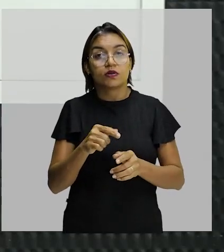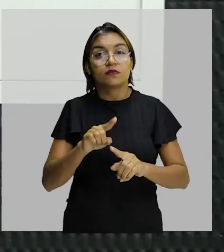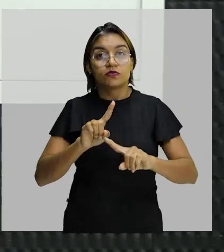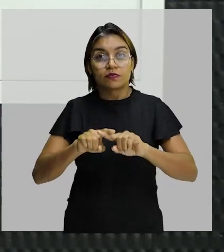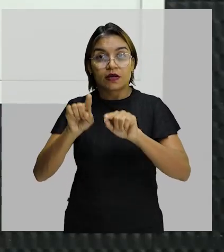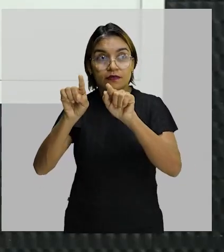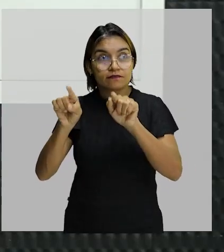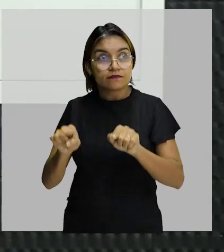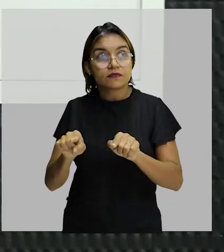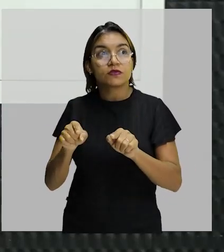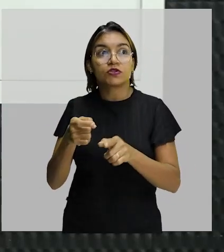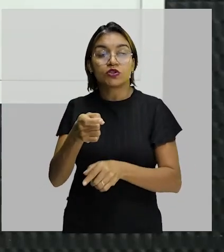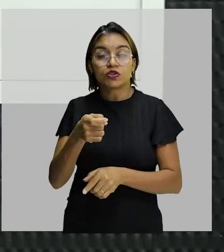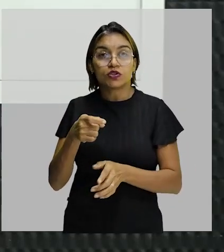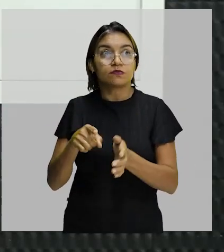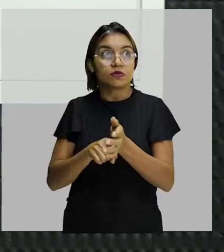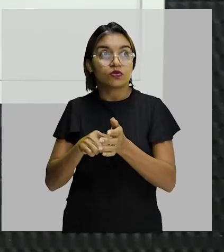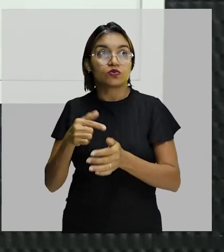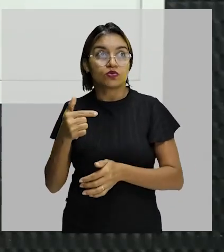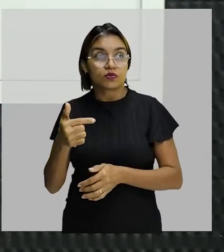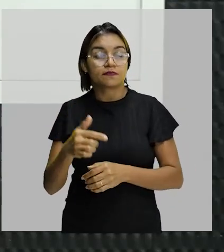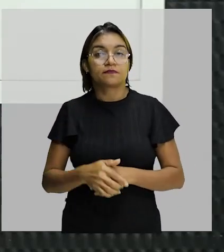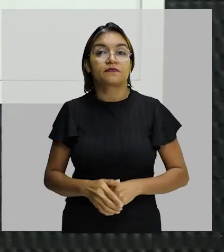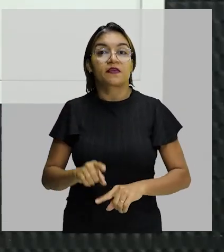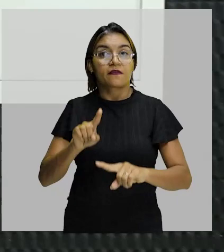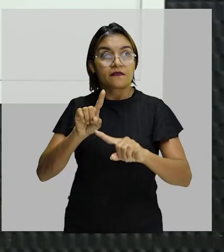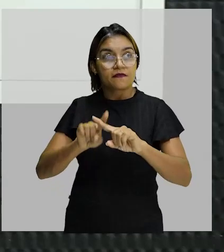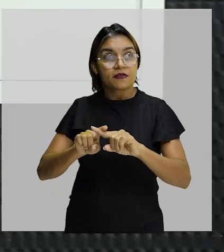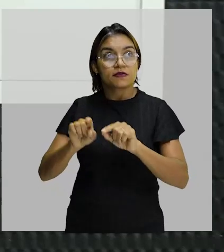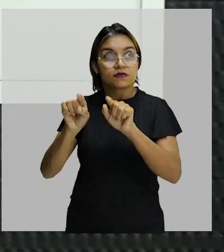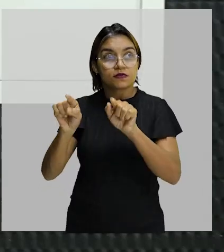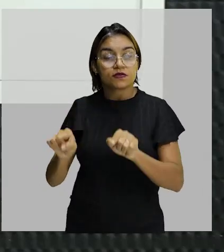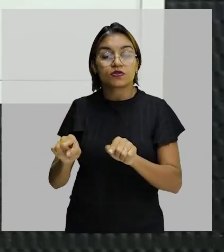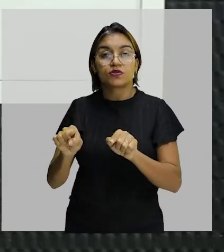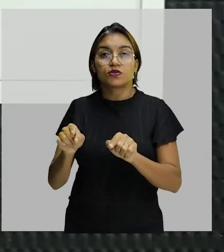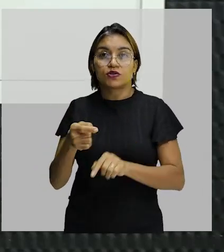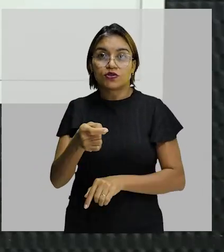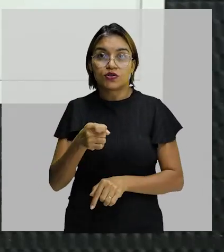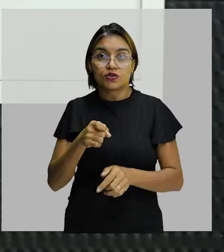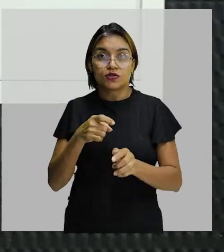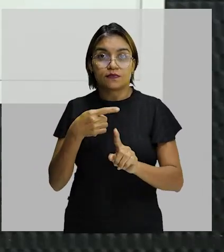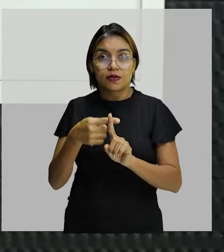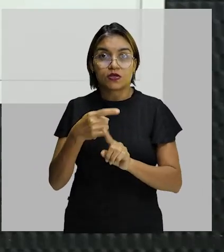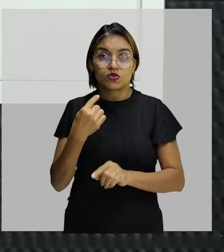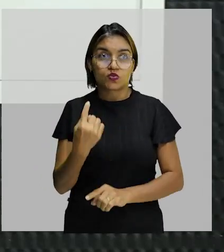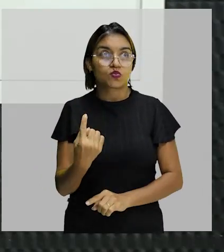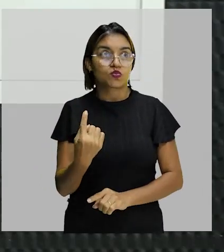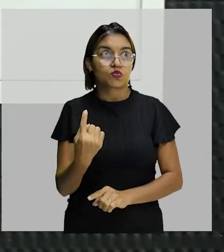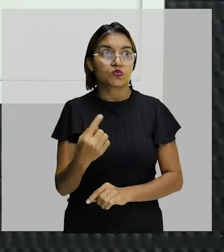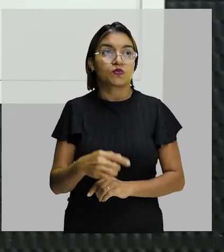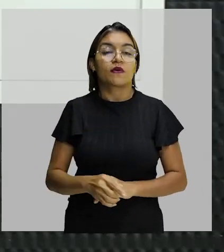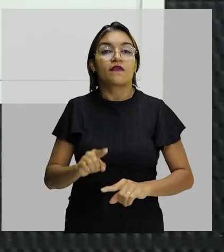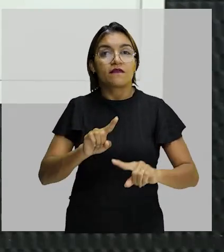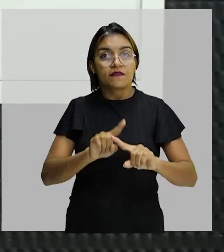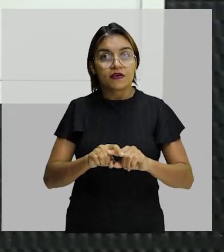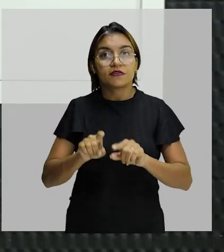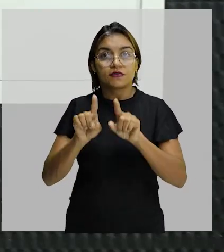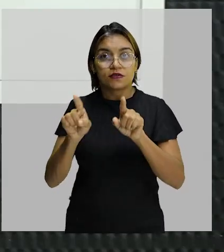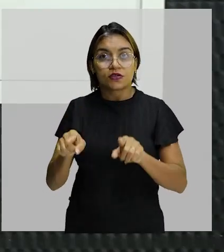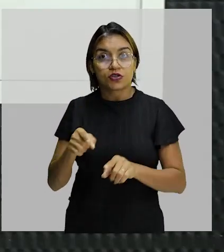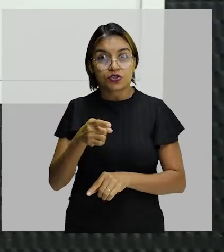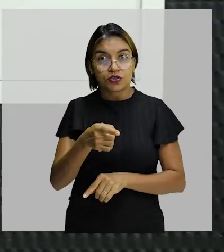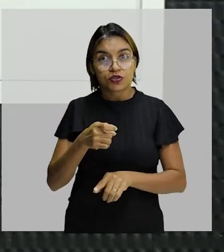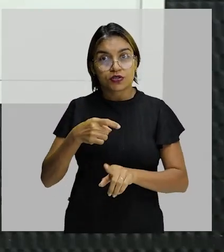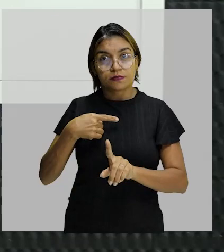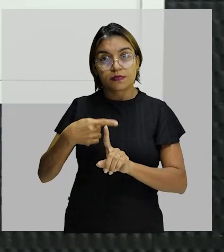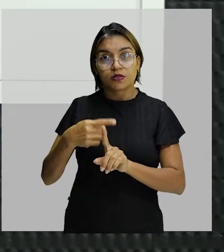1 ao cubo, você pode escrever x mais 1 vezes x mais 1 vezes x mais